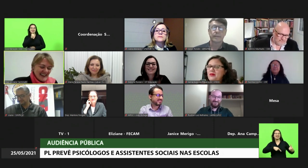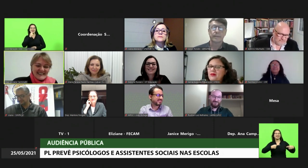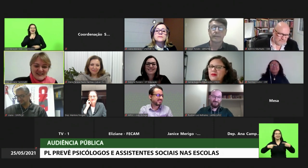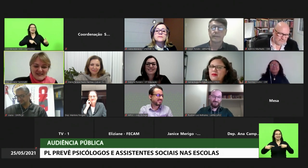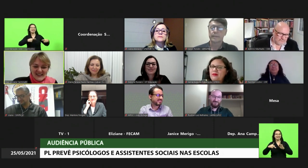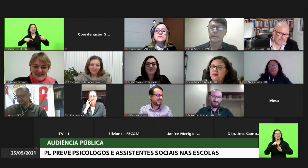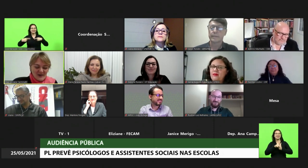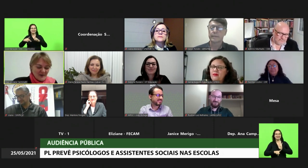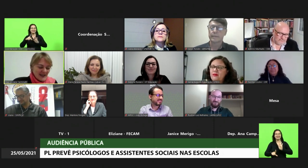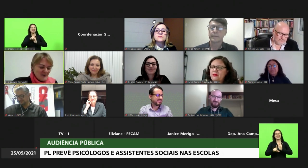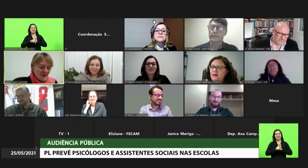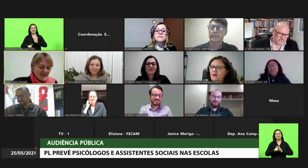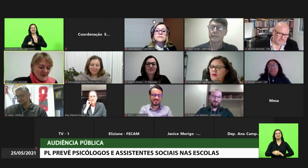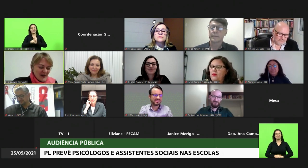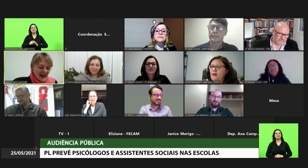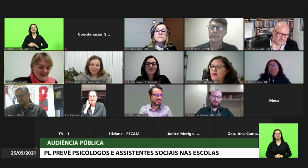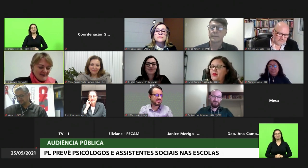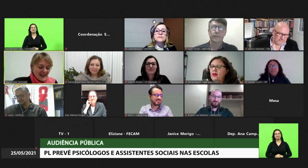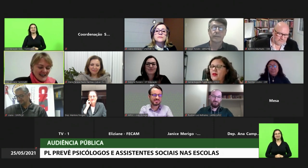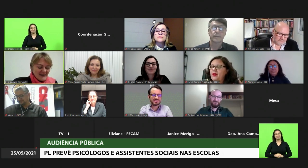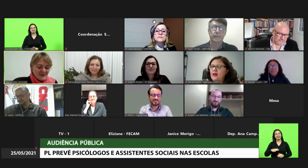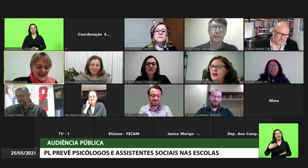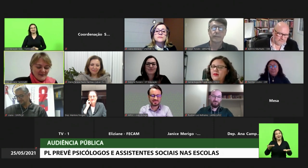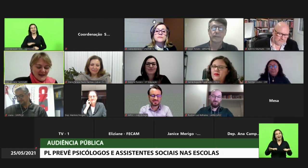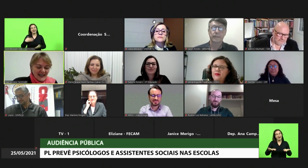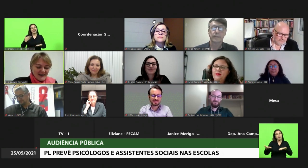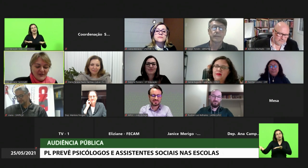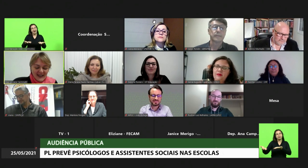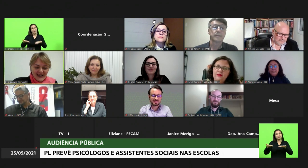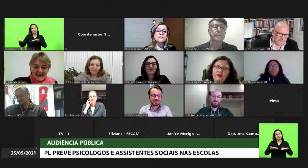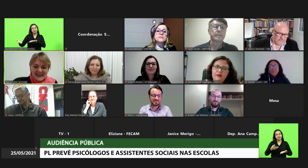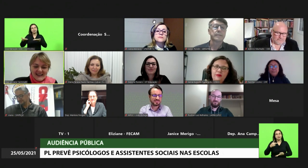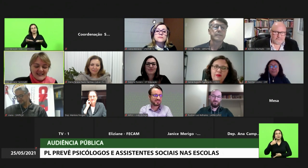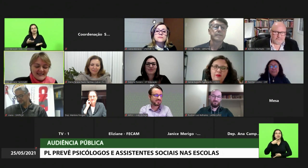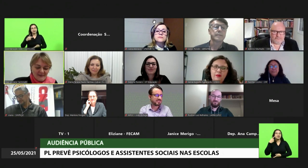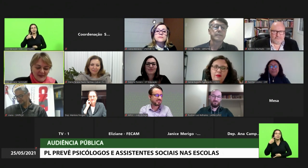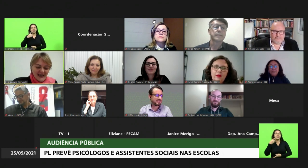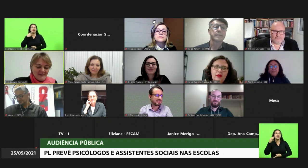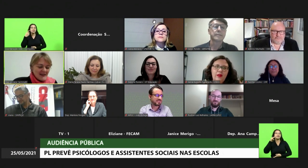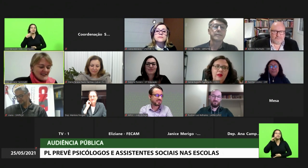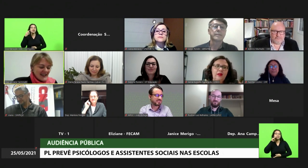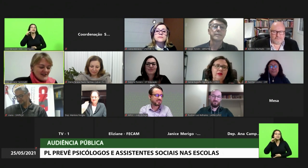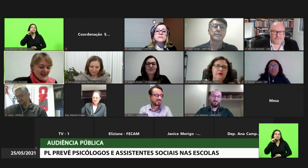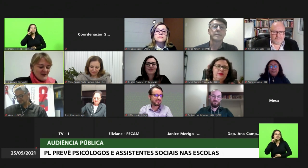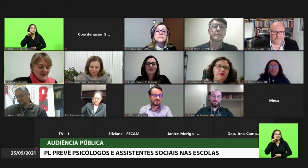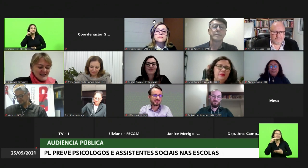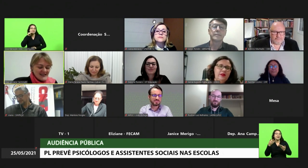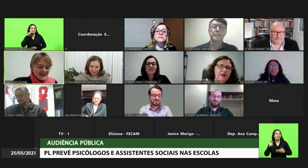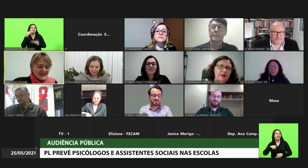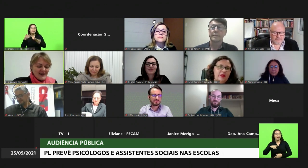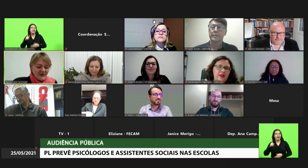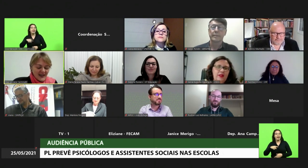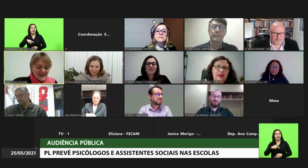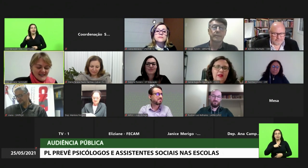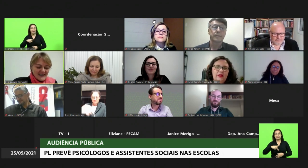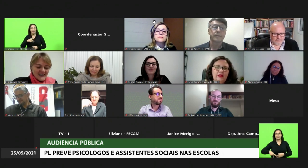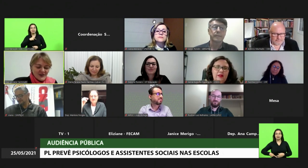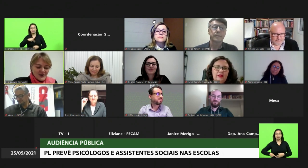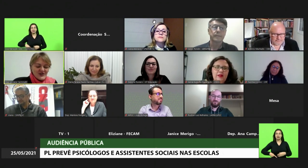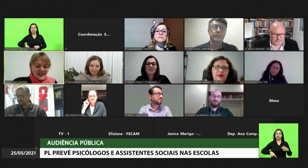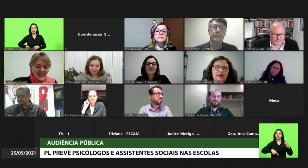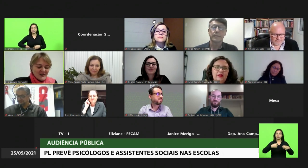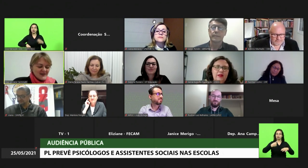lei. Então, nesse momento, eu passo a palavra à deputada Marlene Fengler, que também é presidente da Comissão de